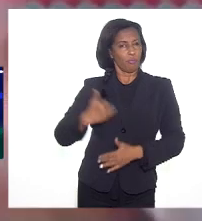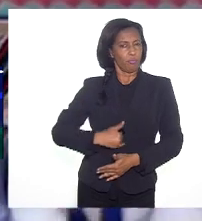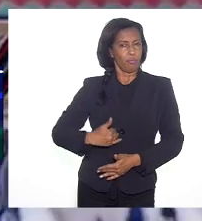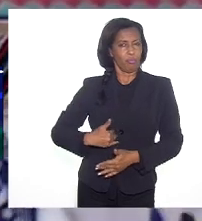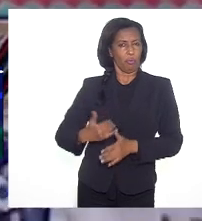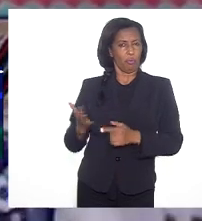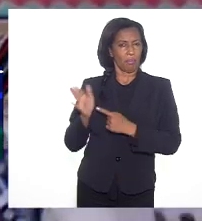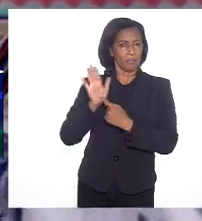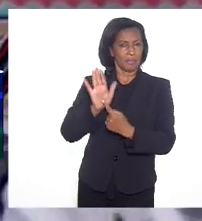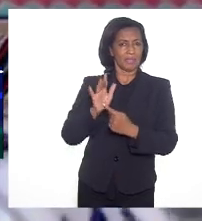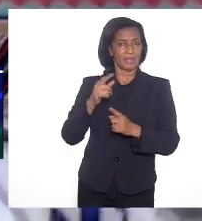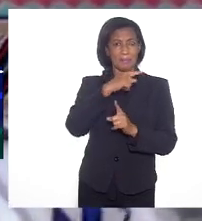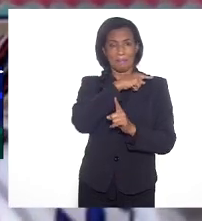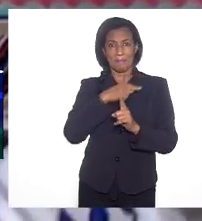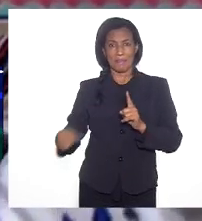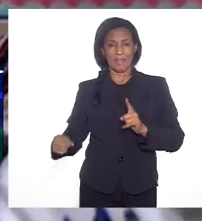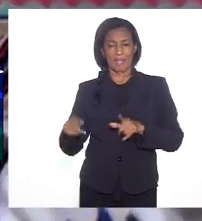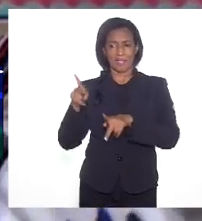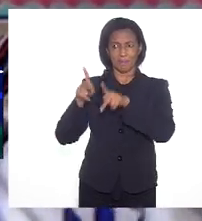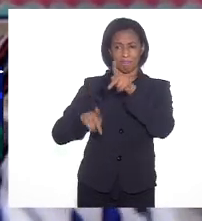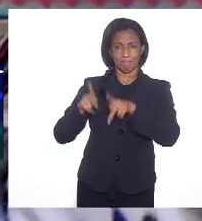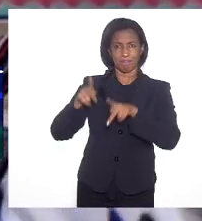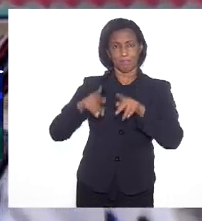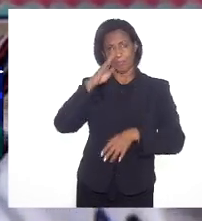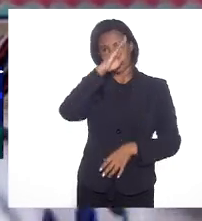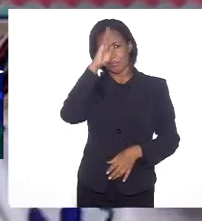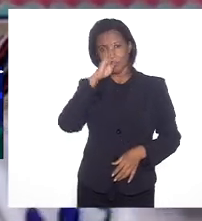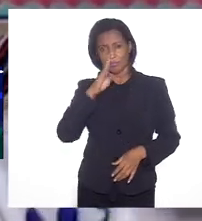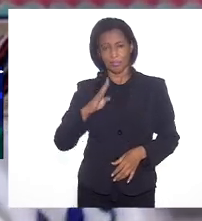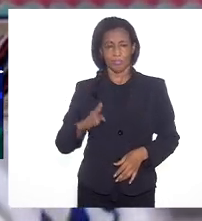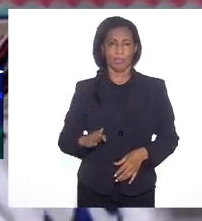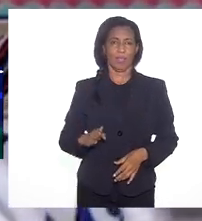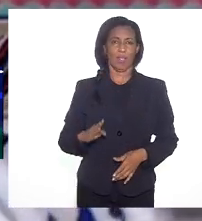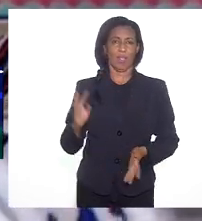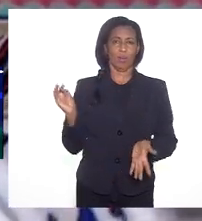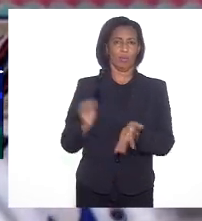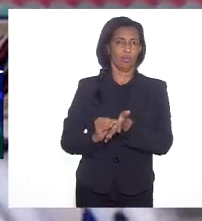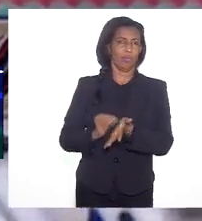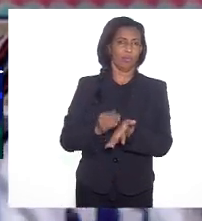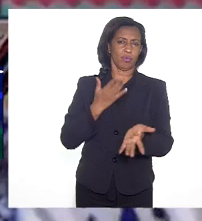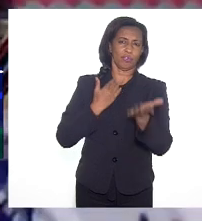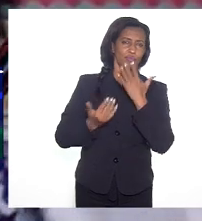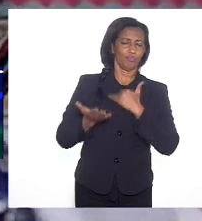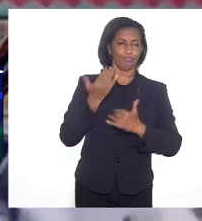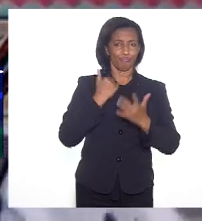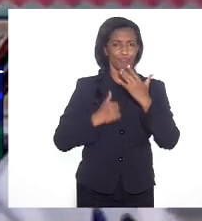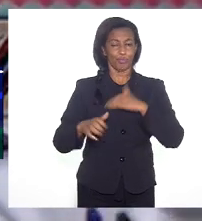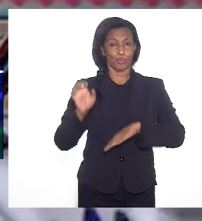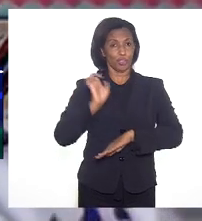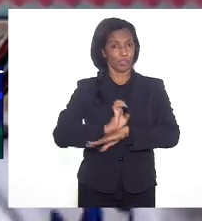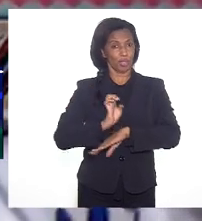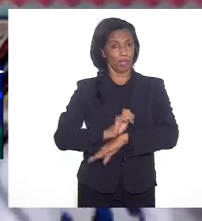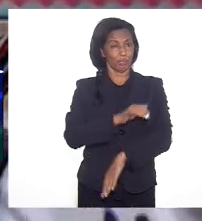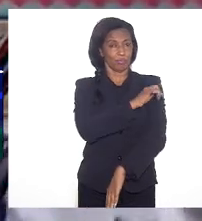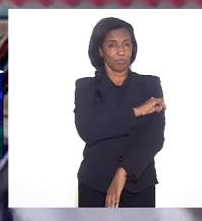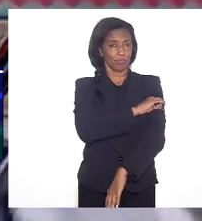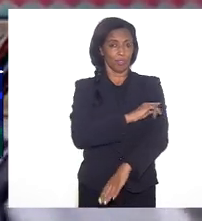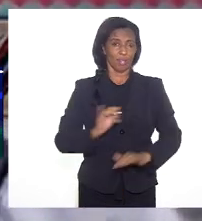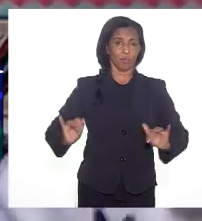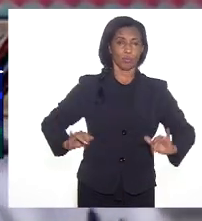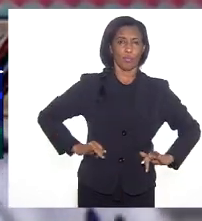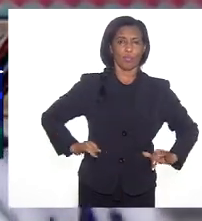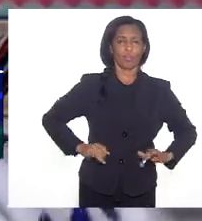a gente tem metade da população brasileira em segurança nutricional e alimentar o estado do Rio de Janeiro vem